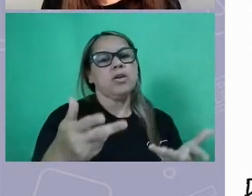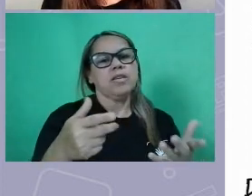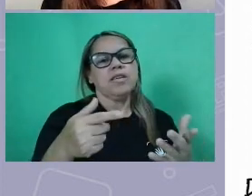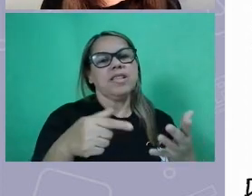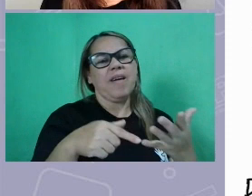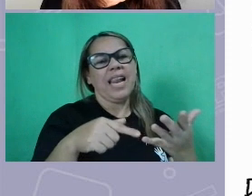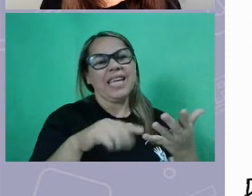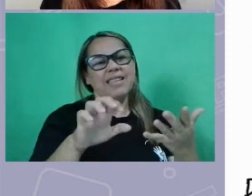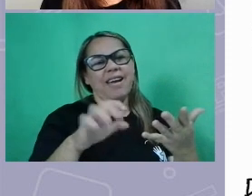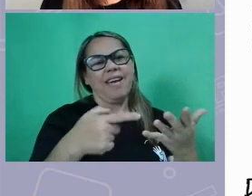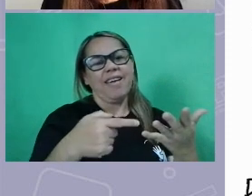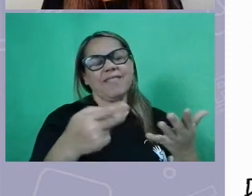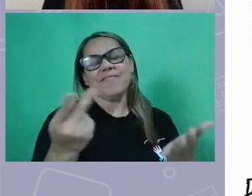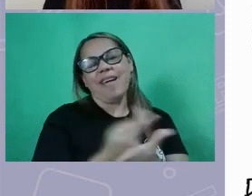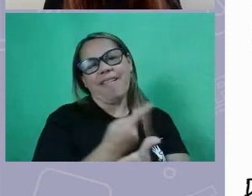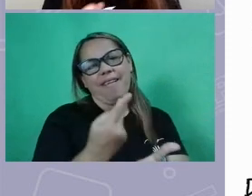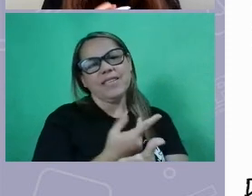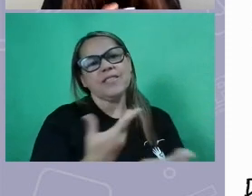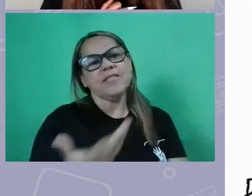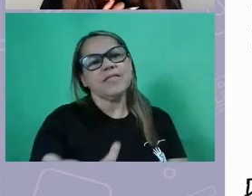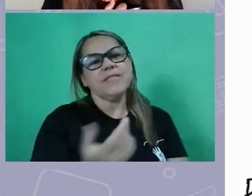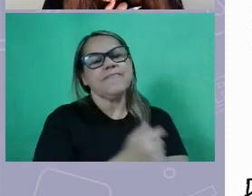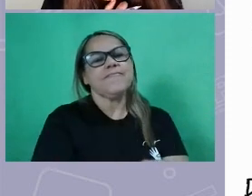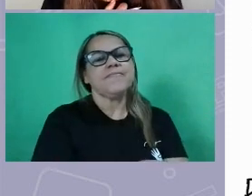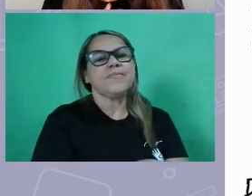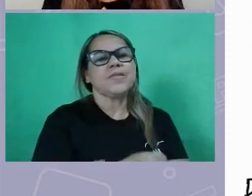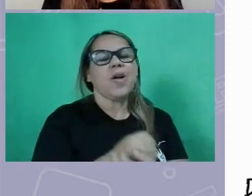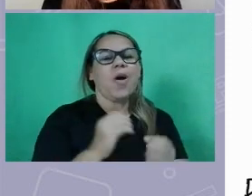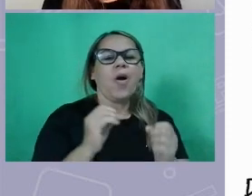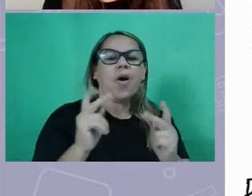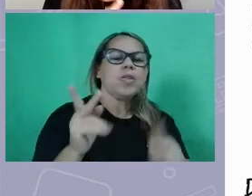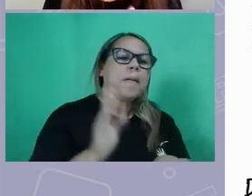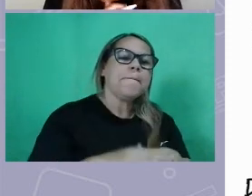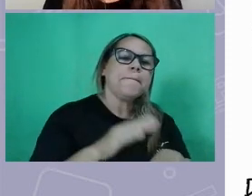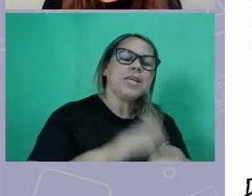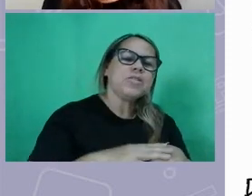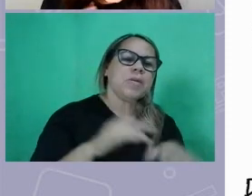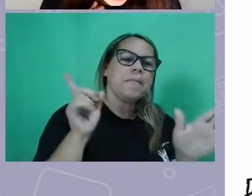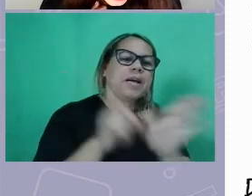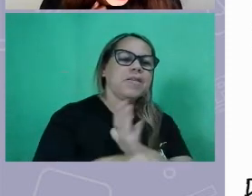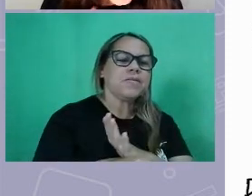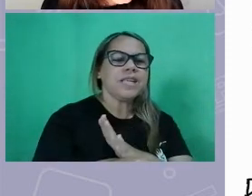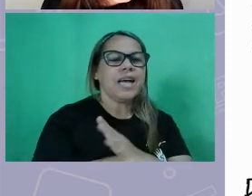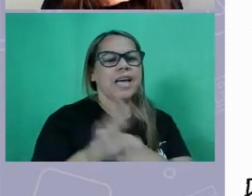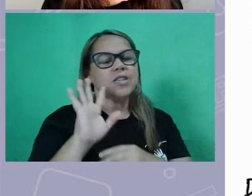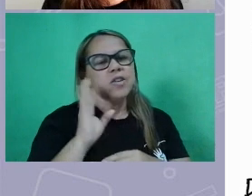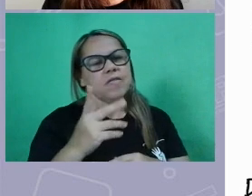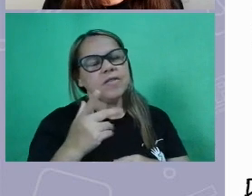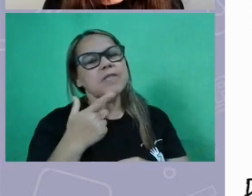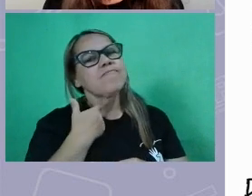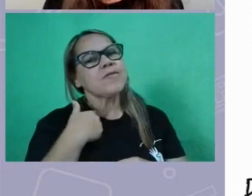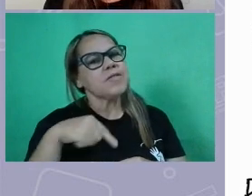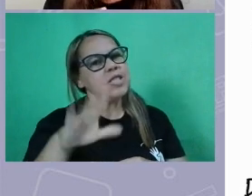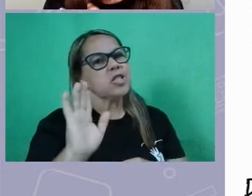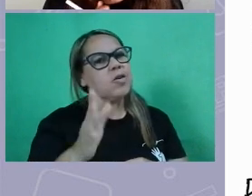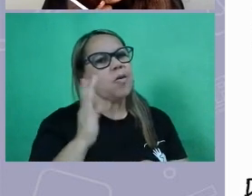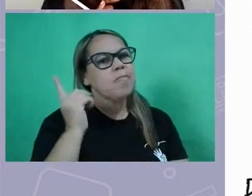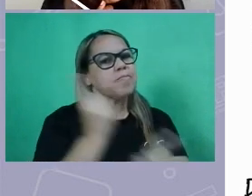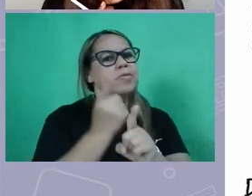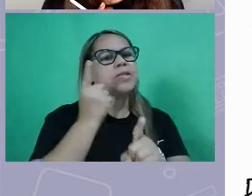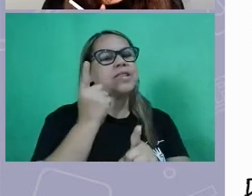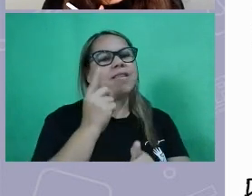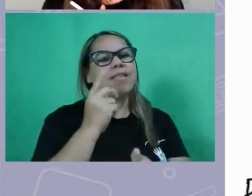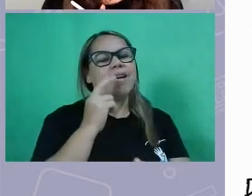ela diz exatamente o contrário ótimo gente mais uma questão resolvida espero que você tenha conseguido chegar na resposta se não